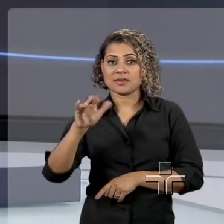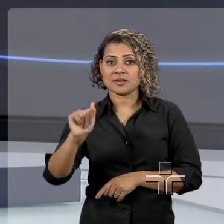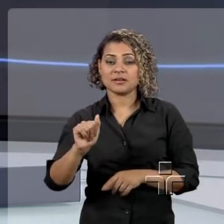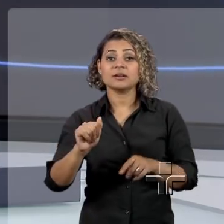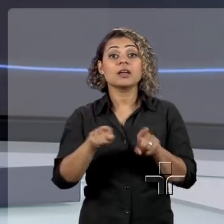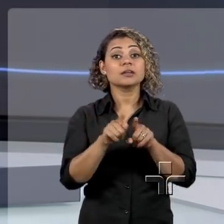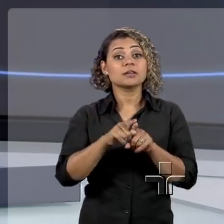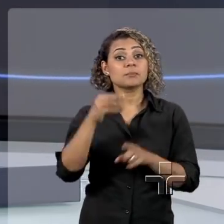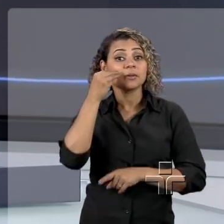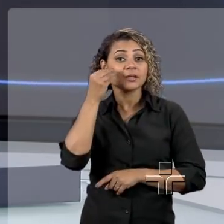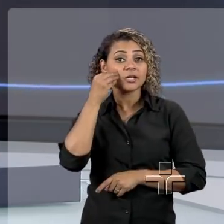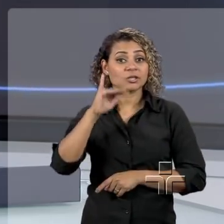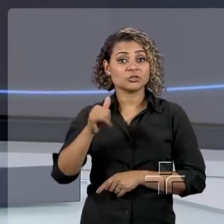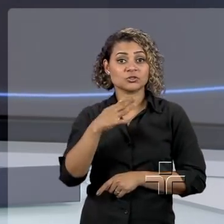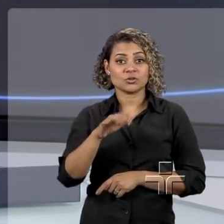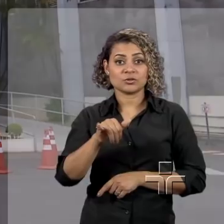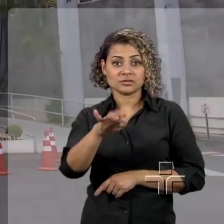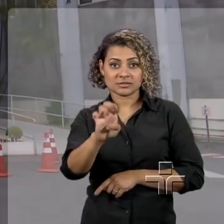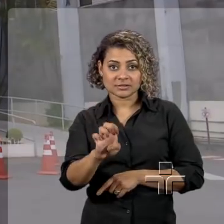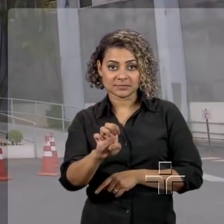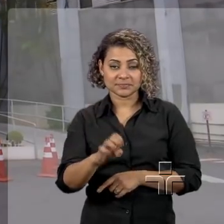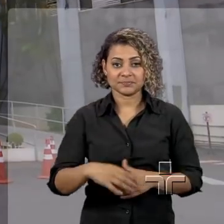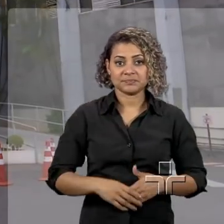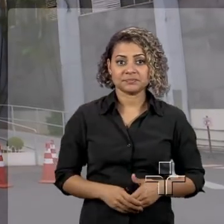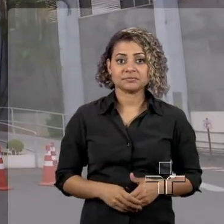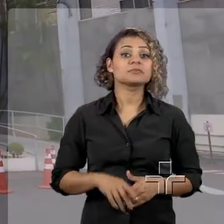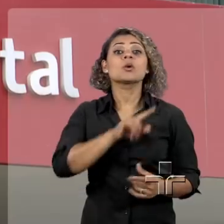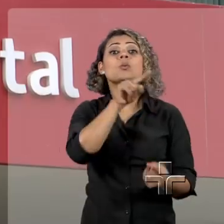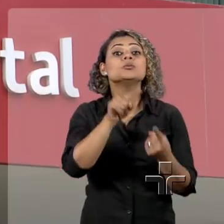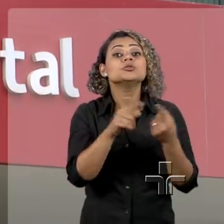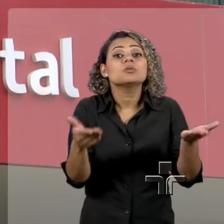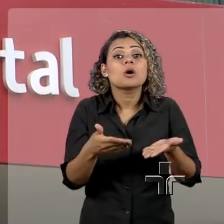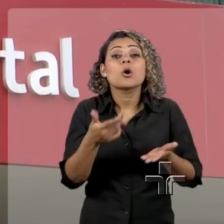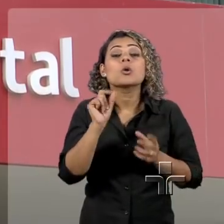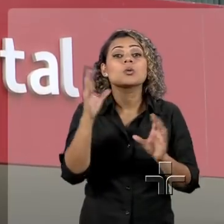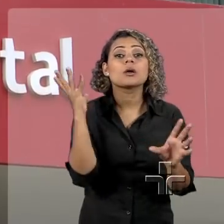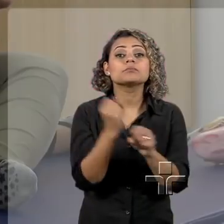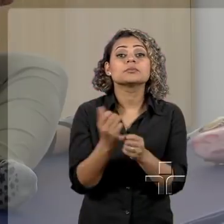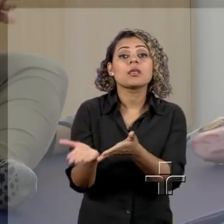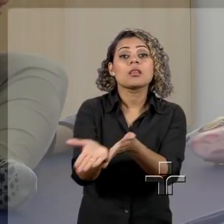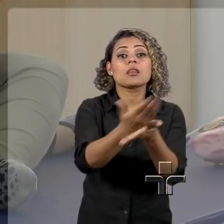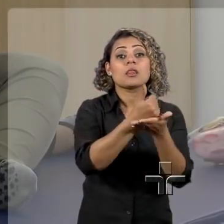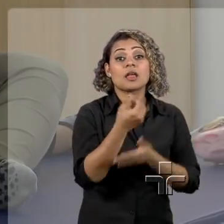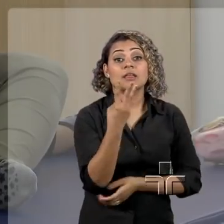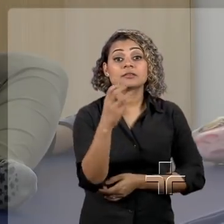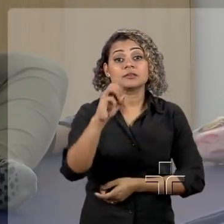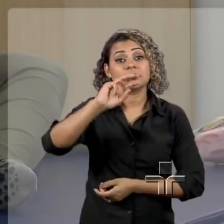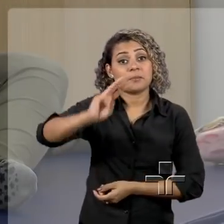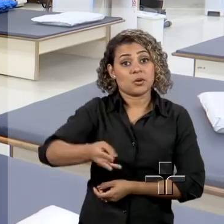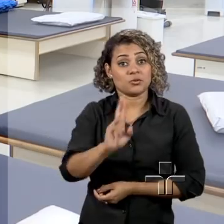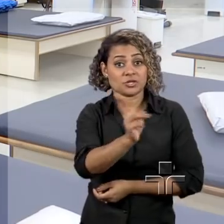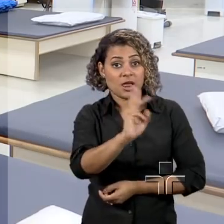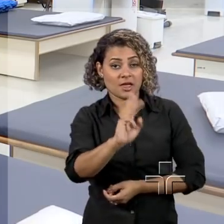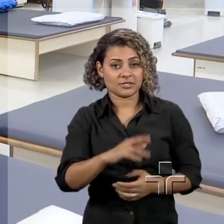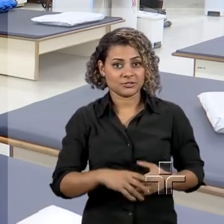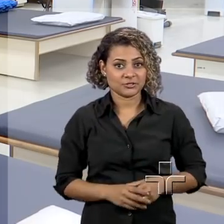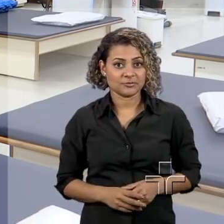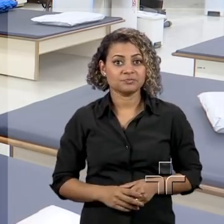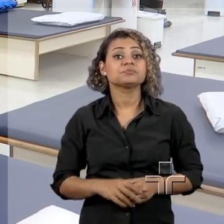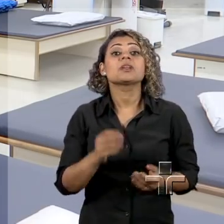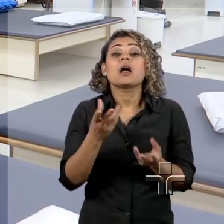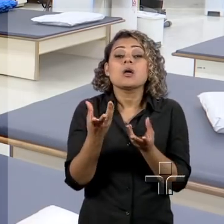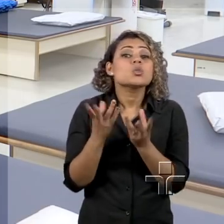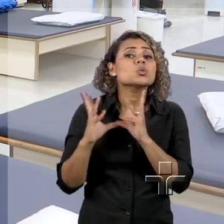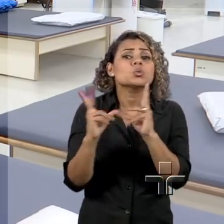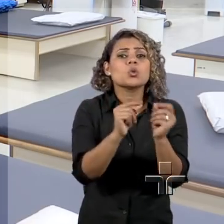âncora do Jornal da Cultura, Joyce Ribeiro. A meta deste ano é arrecadar 30 milhões de reais. Essas